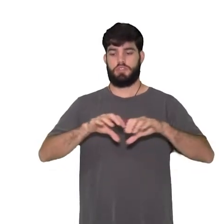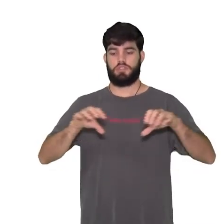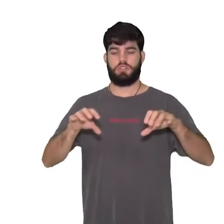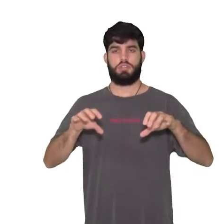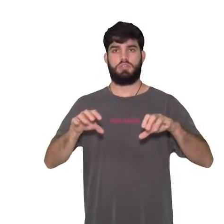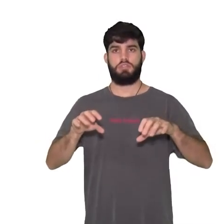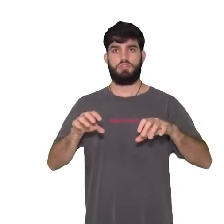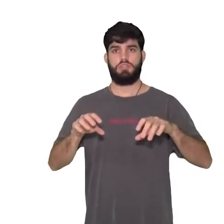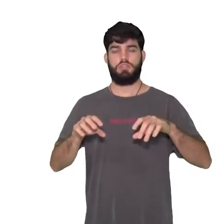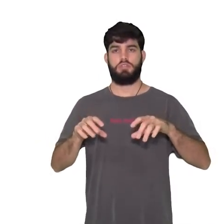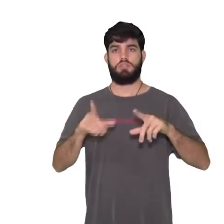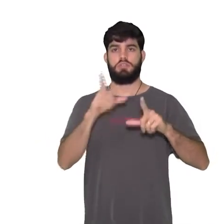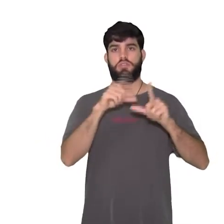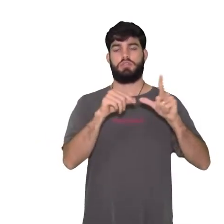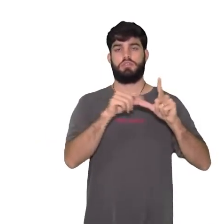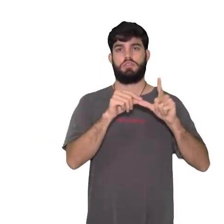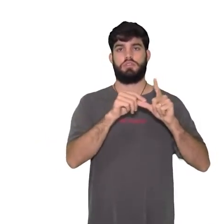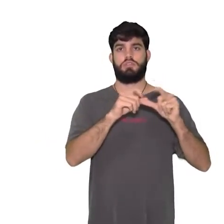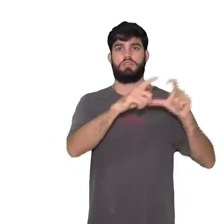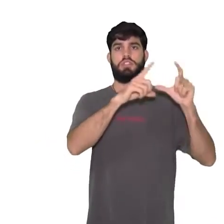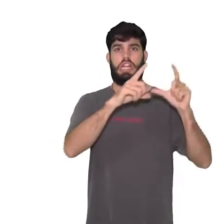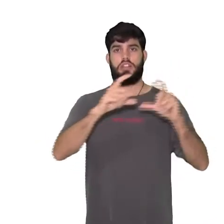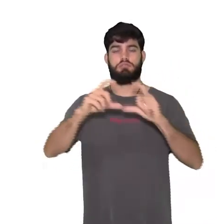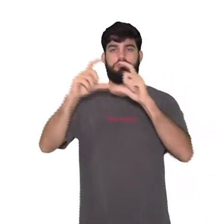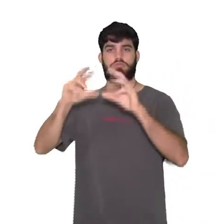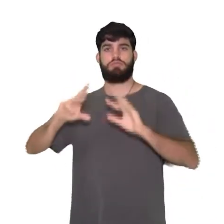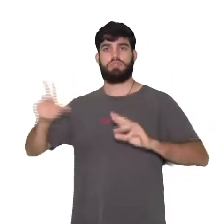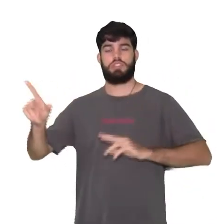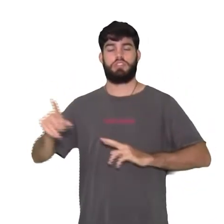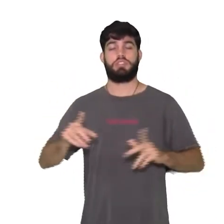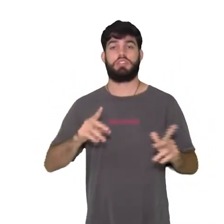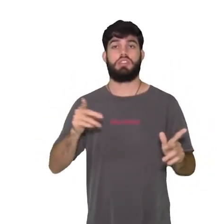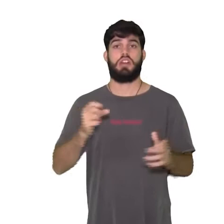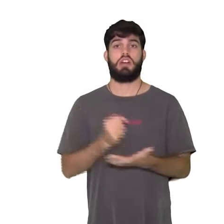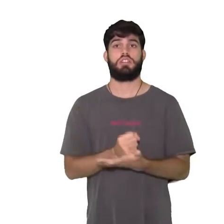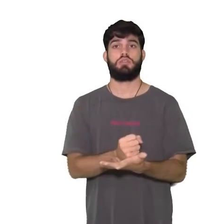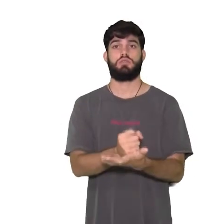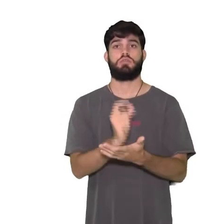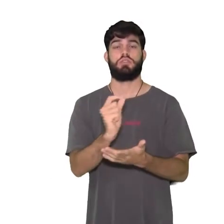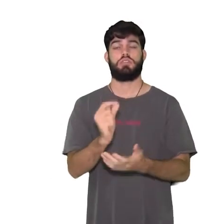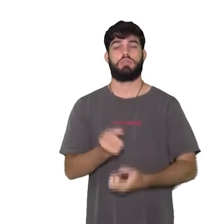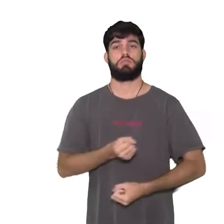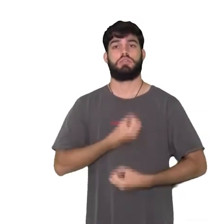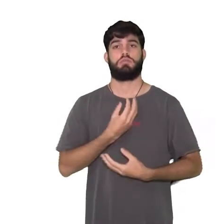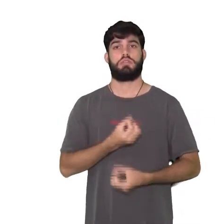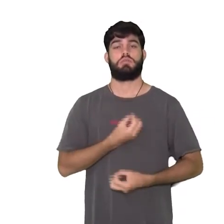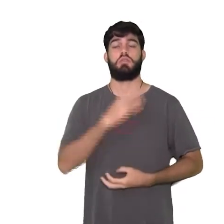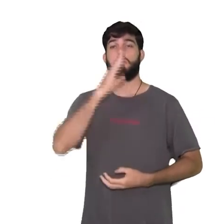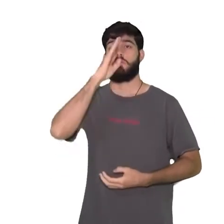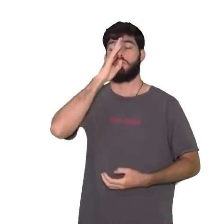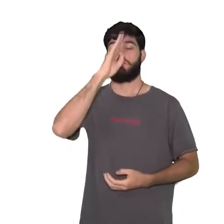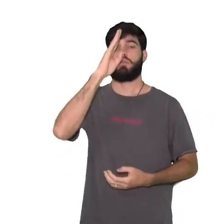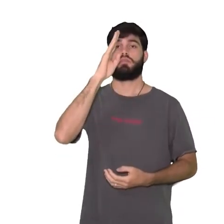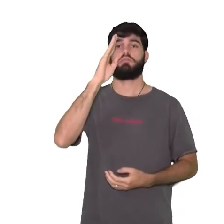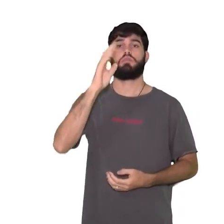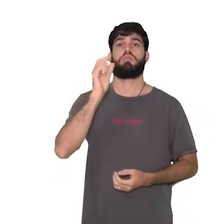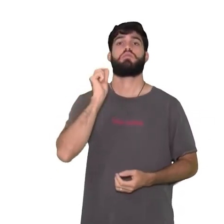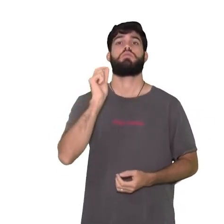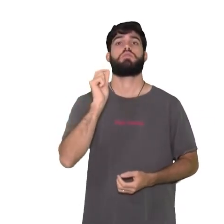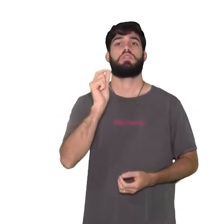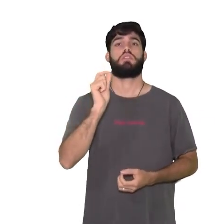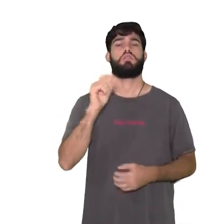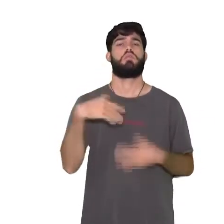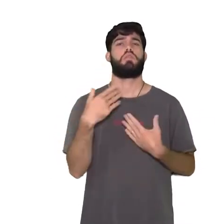separação das letras da palavra em balões distintos contribuem para expressar principalmente a